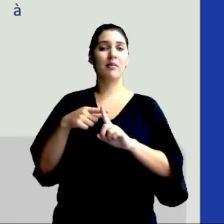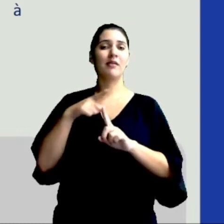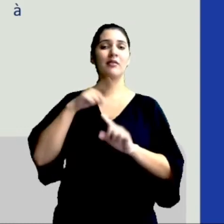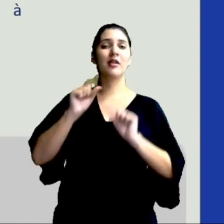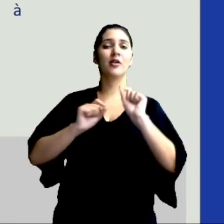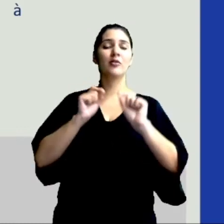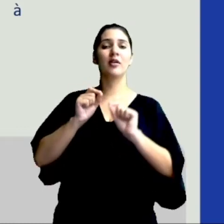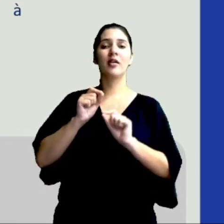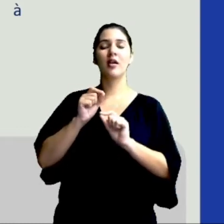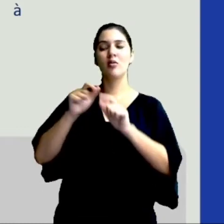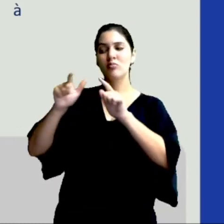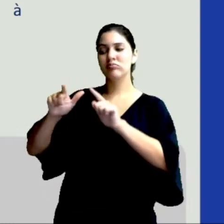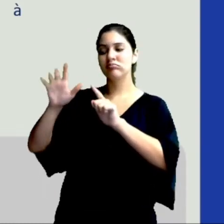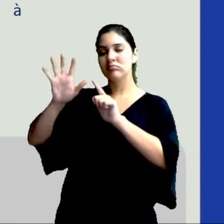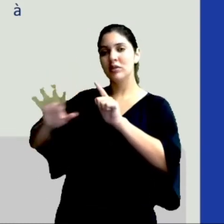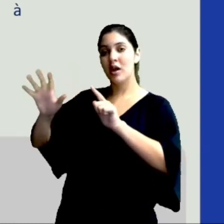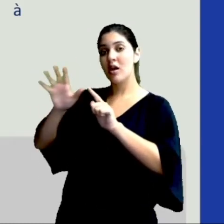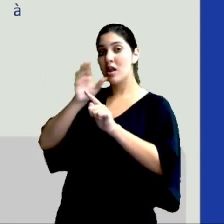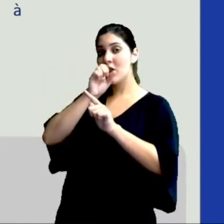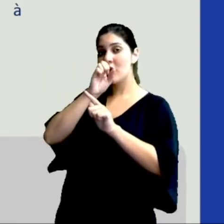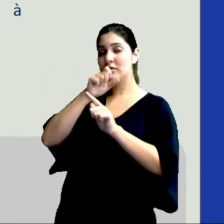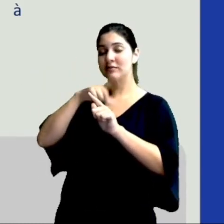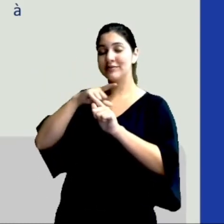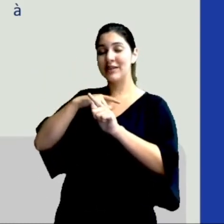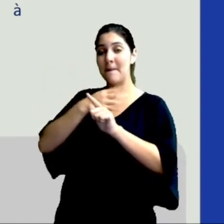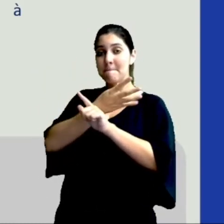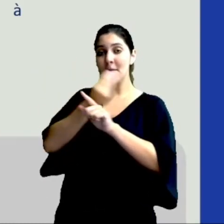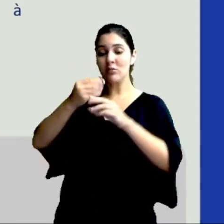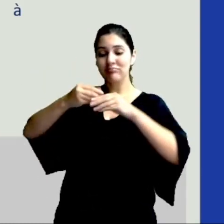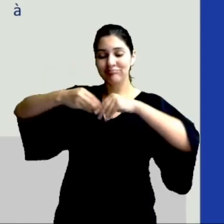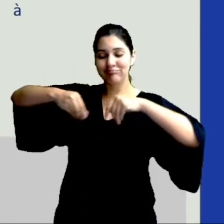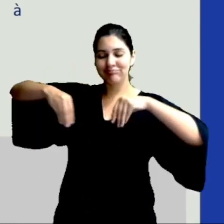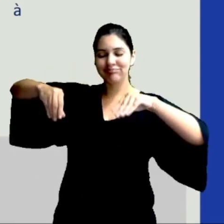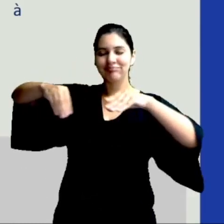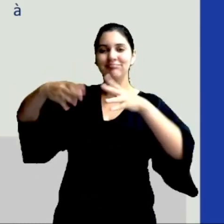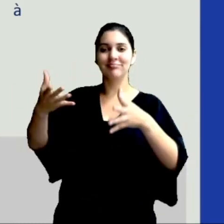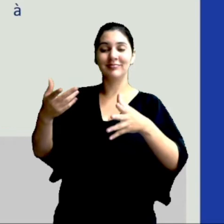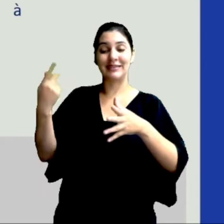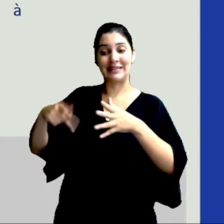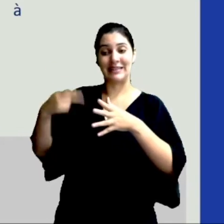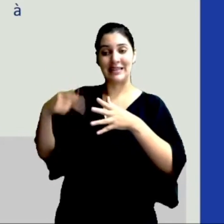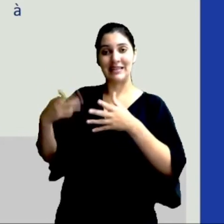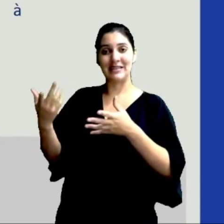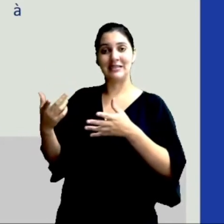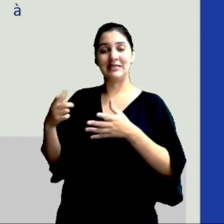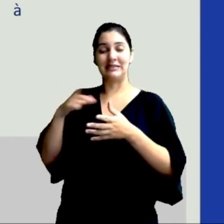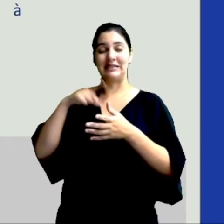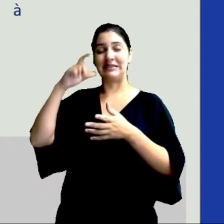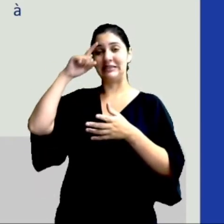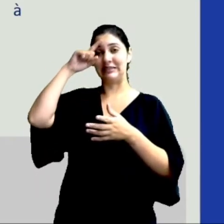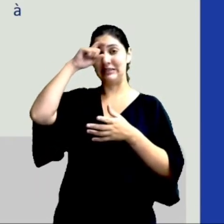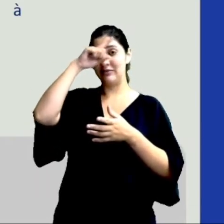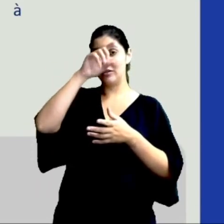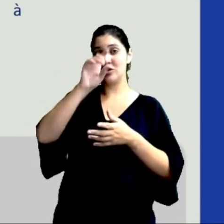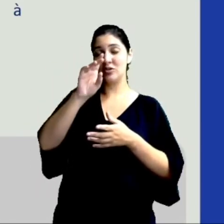tem ali a parte laranja, ó, como tem bastante área dos desertos. Então isso dificulta não só a fixação humana, mas